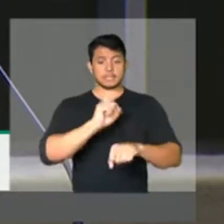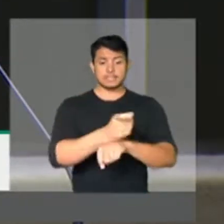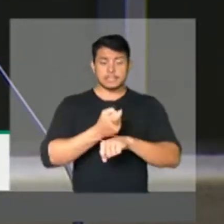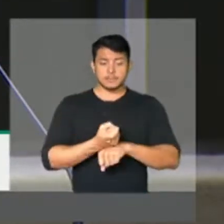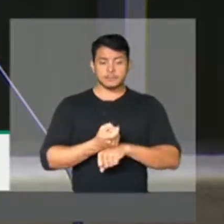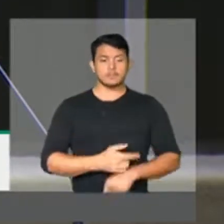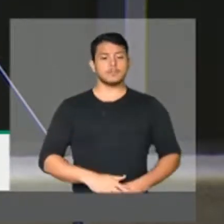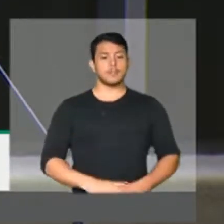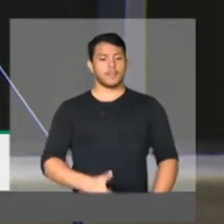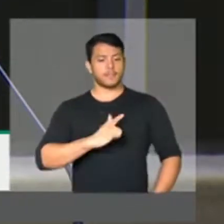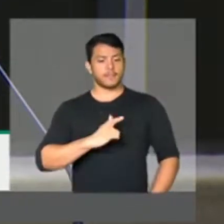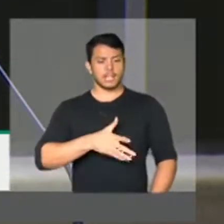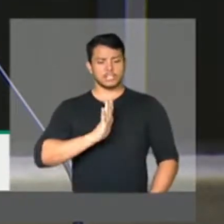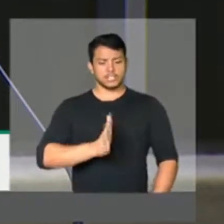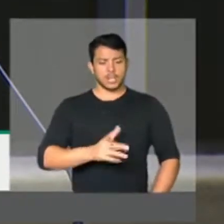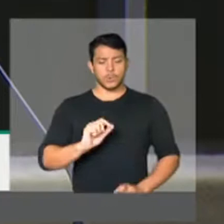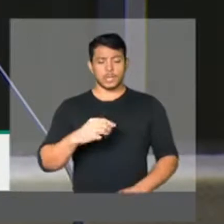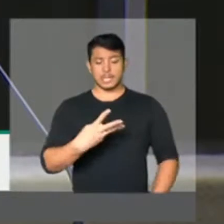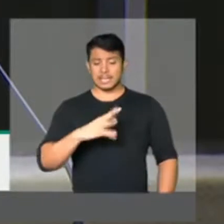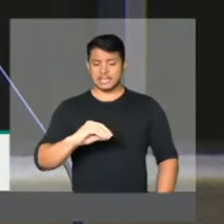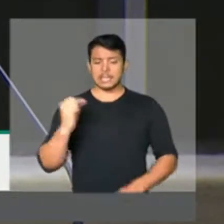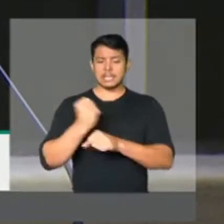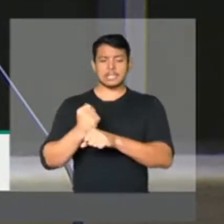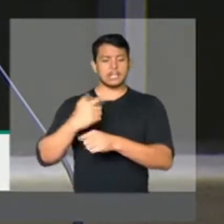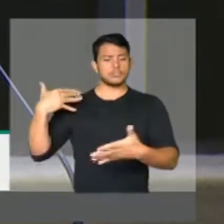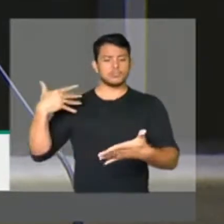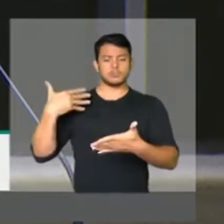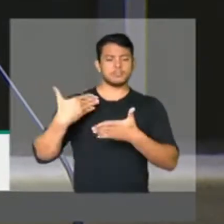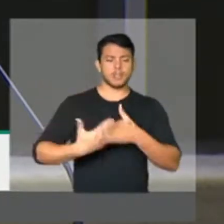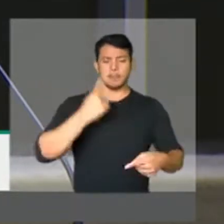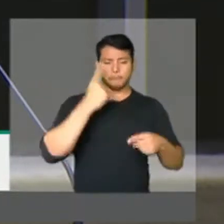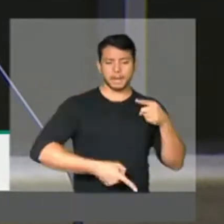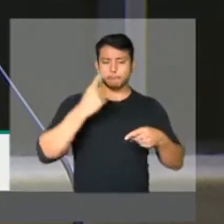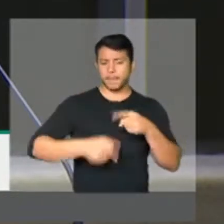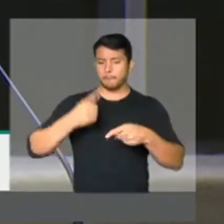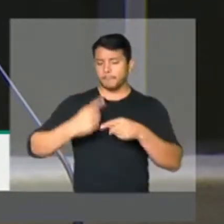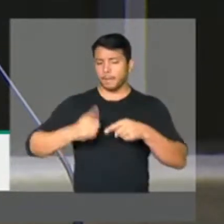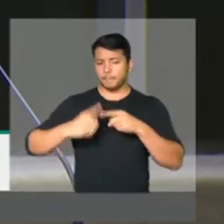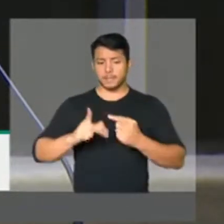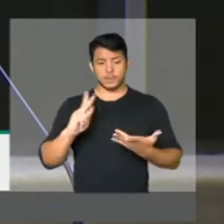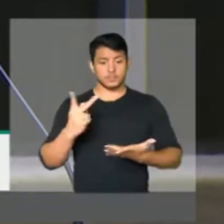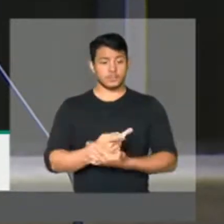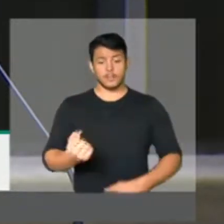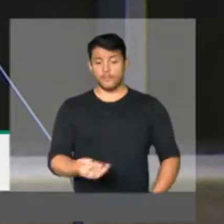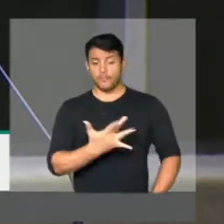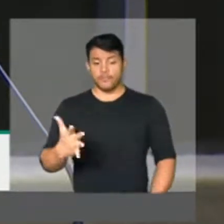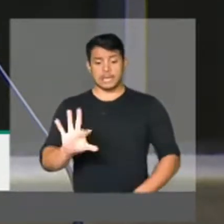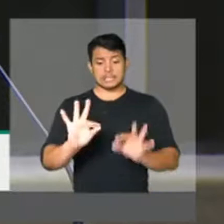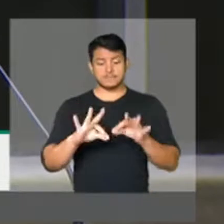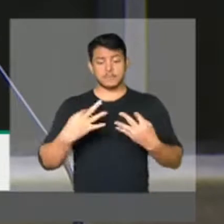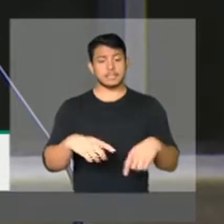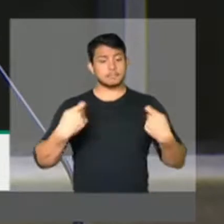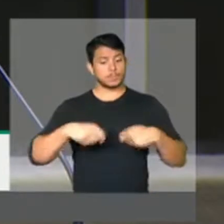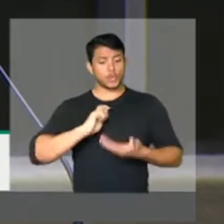uma história de mais de 30 anos de violações praticadas pelo Estado brasileiro. Famílias foram removidas no passado